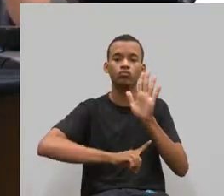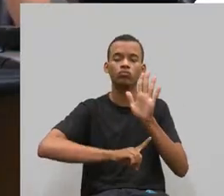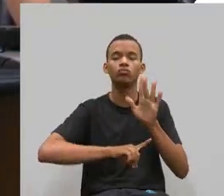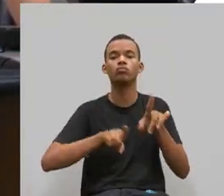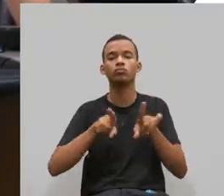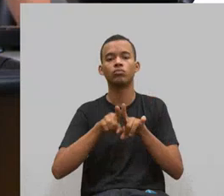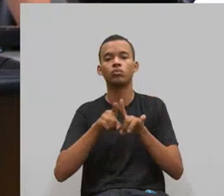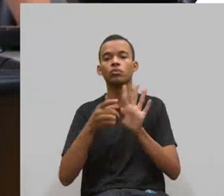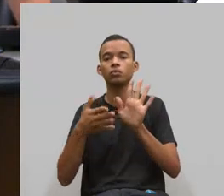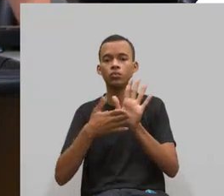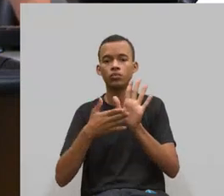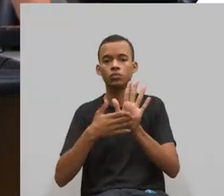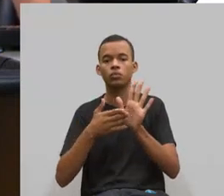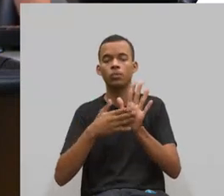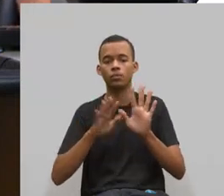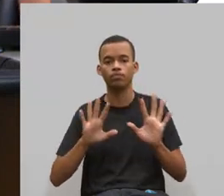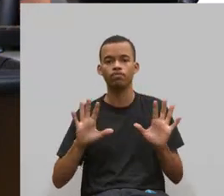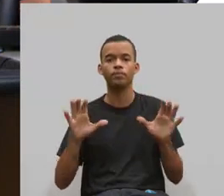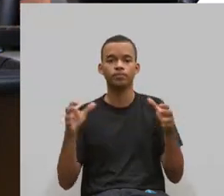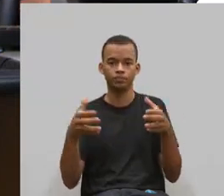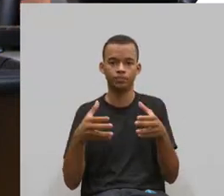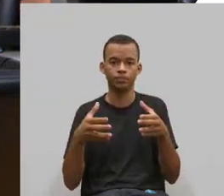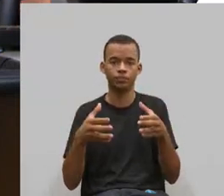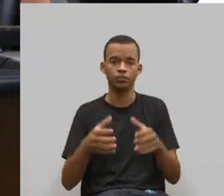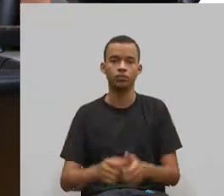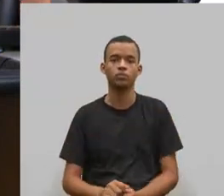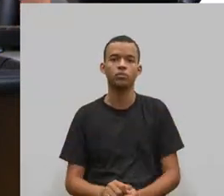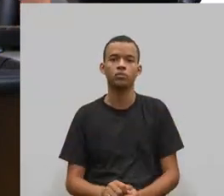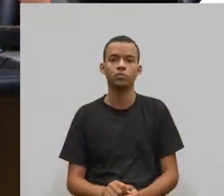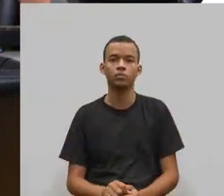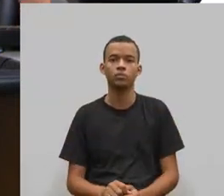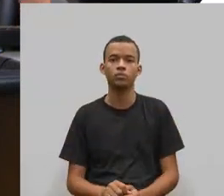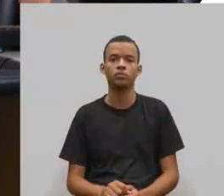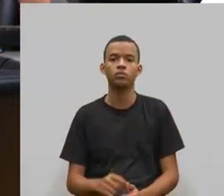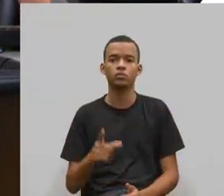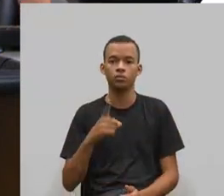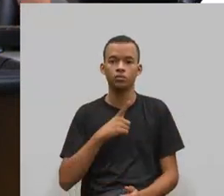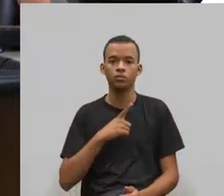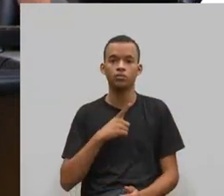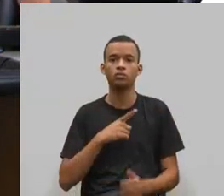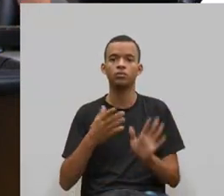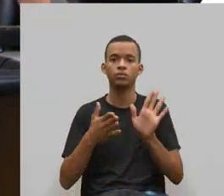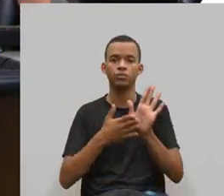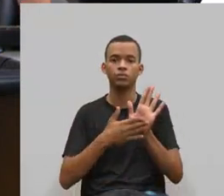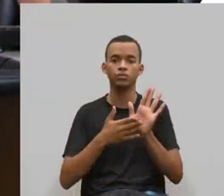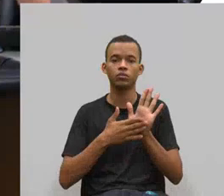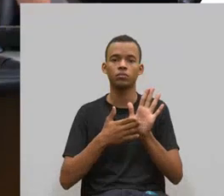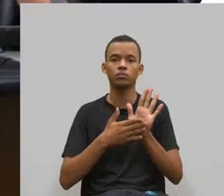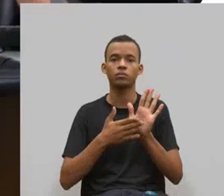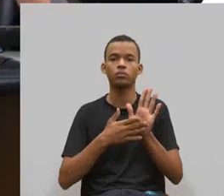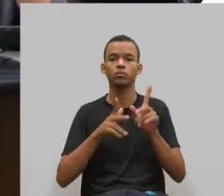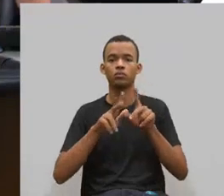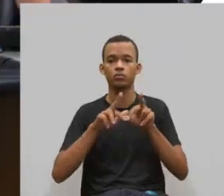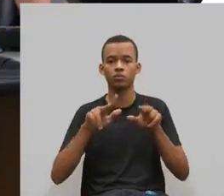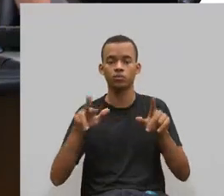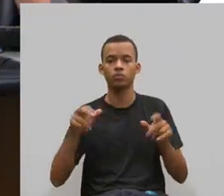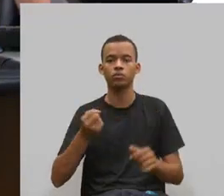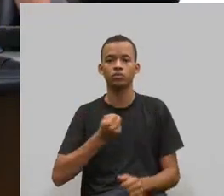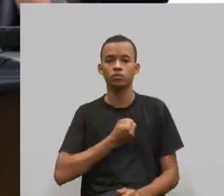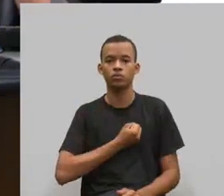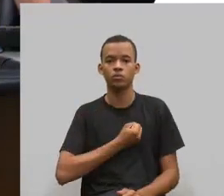presidente acusa o recebimento das seguintes proposições do projeto de lei número